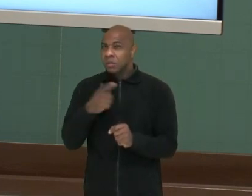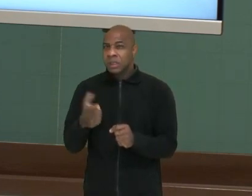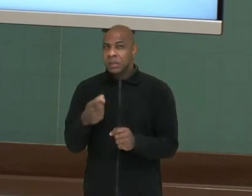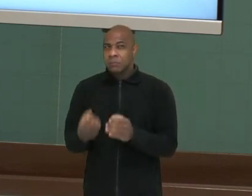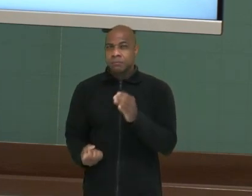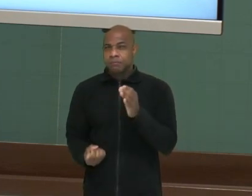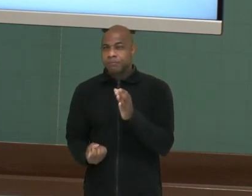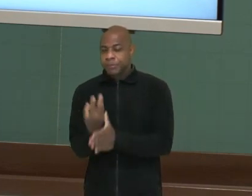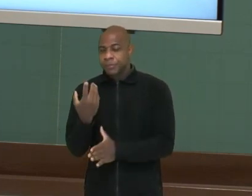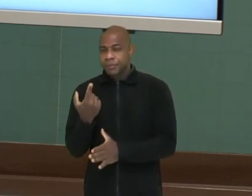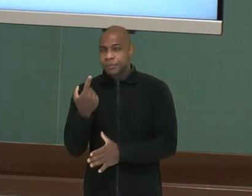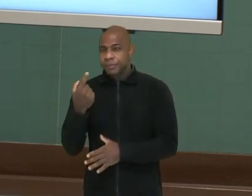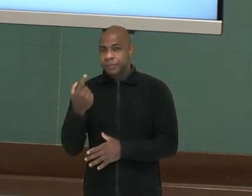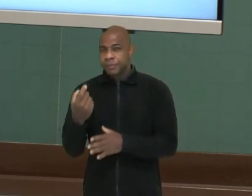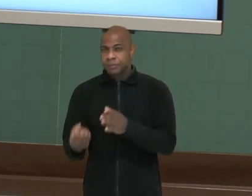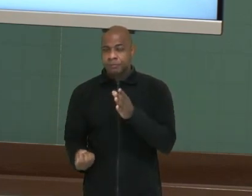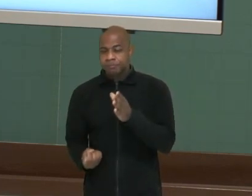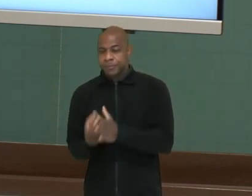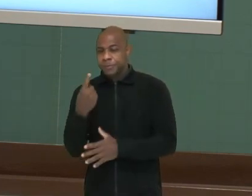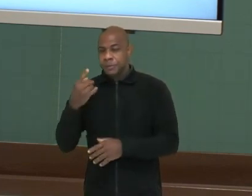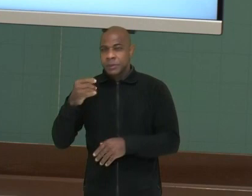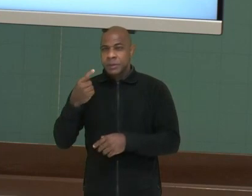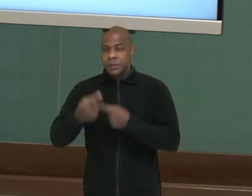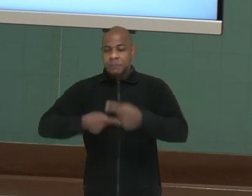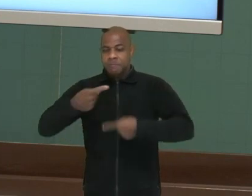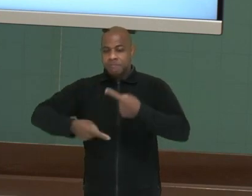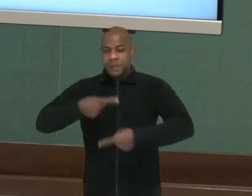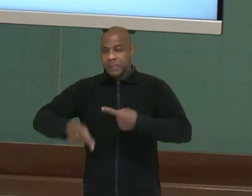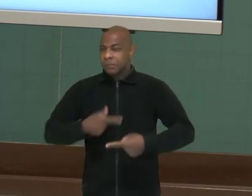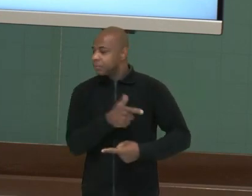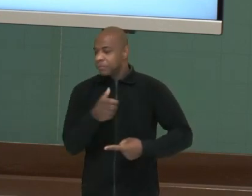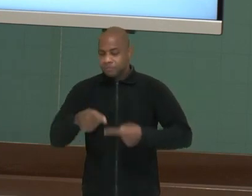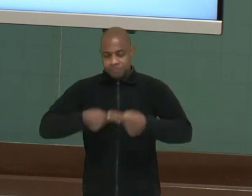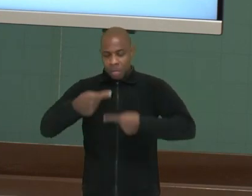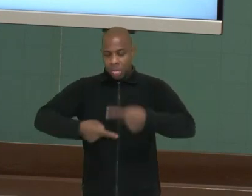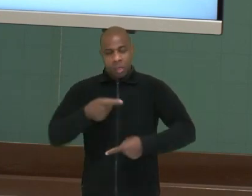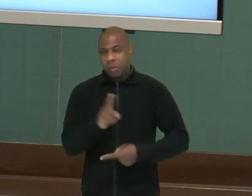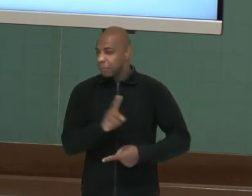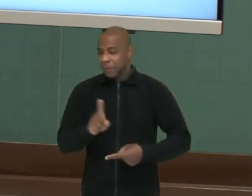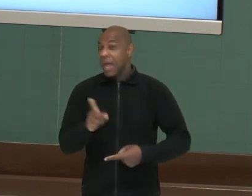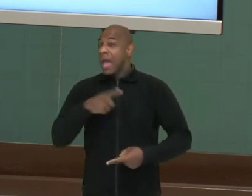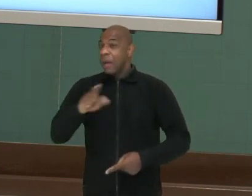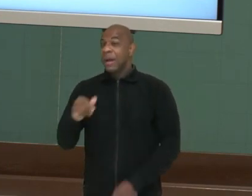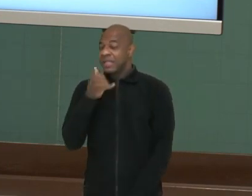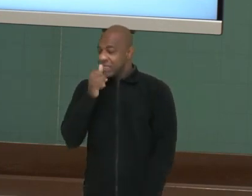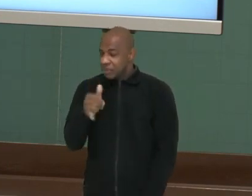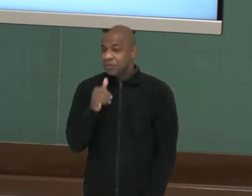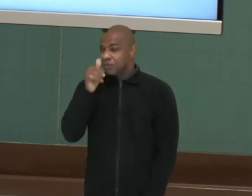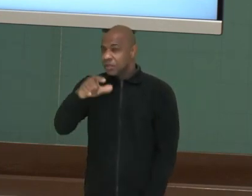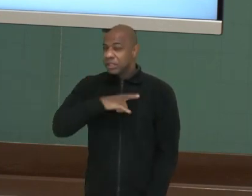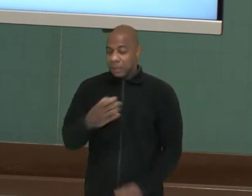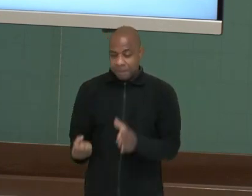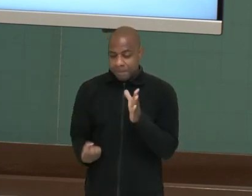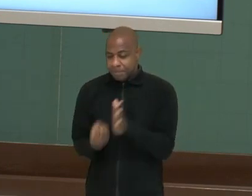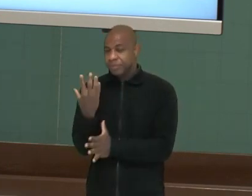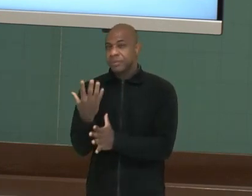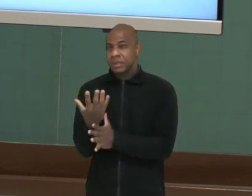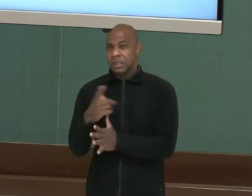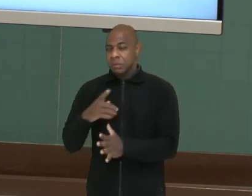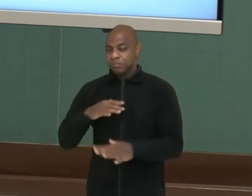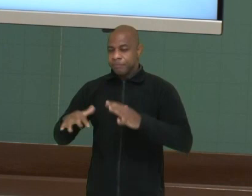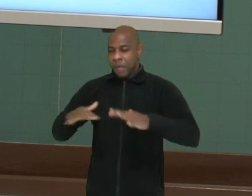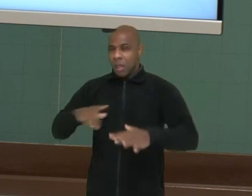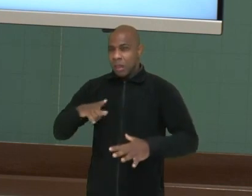matéria, ela não leva a matéria. Ela é uma energia que surge a partir de uma perturbação e essa energia,